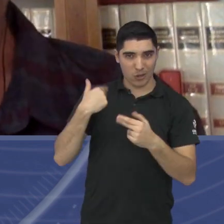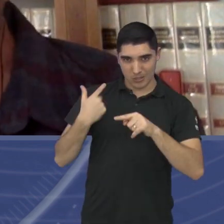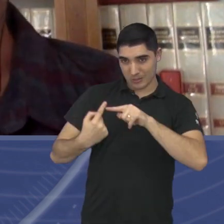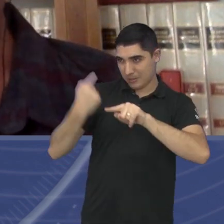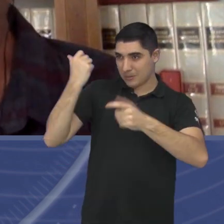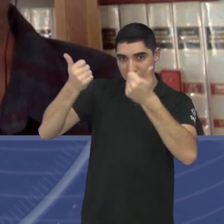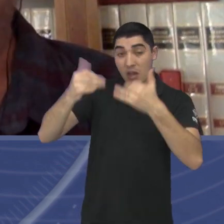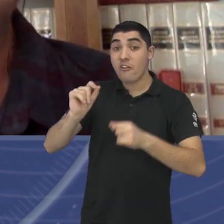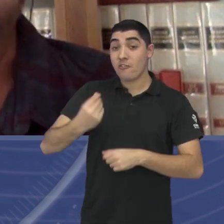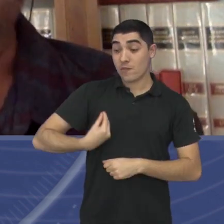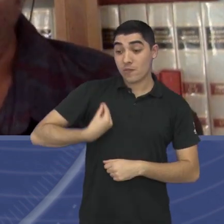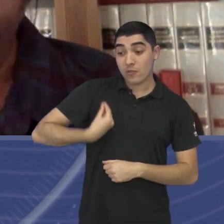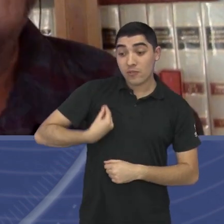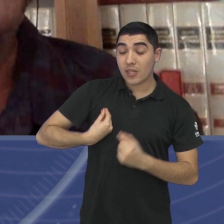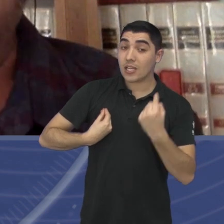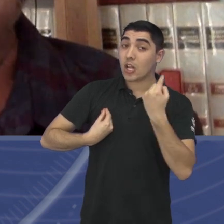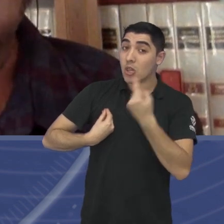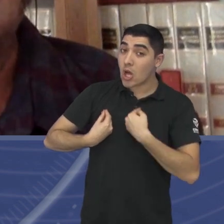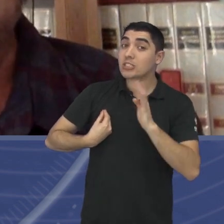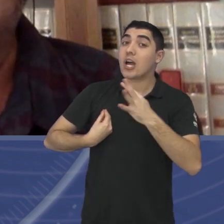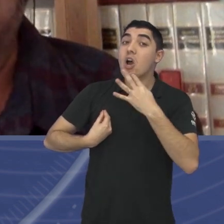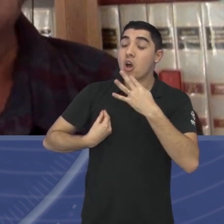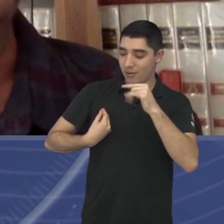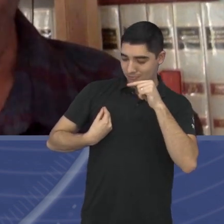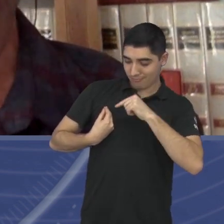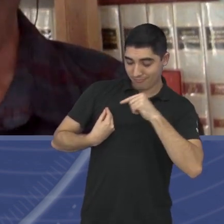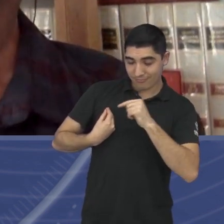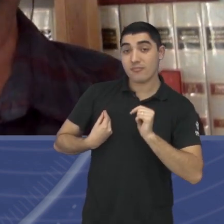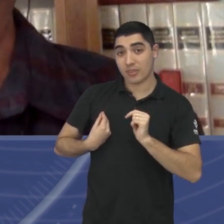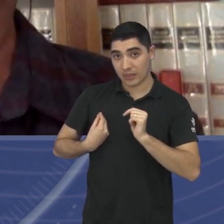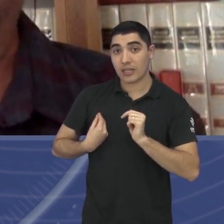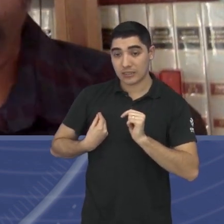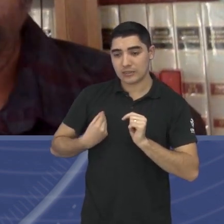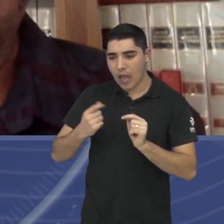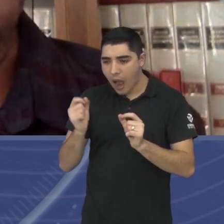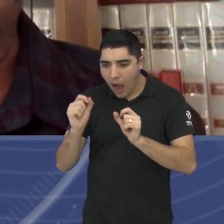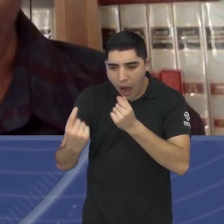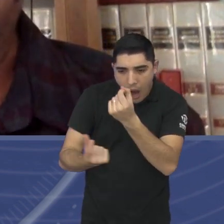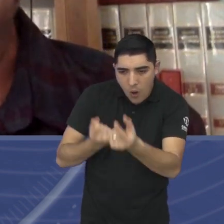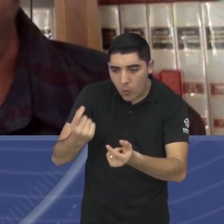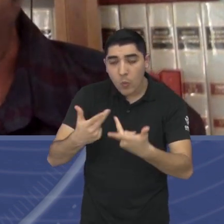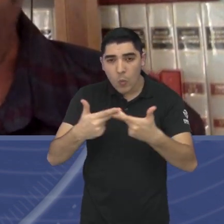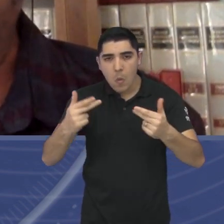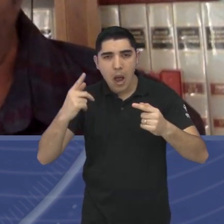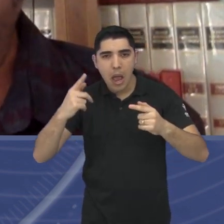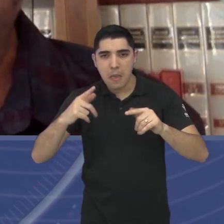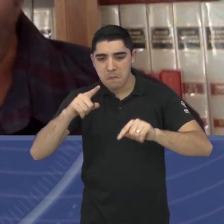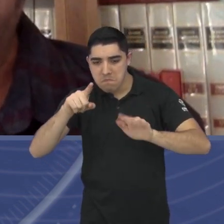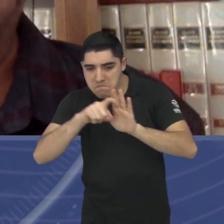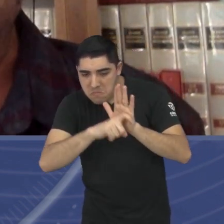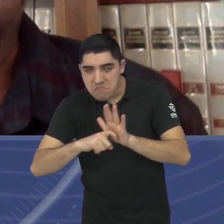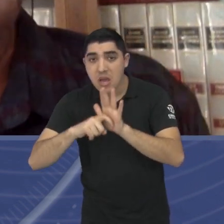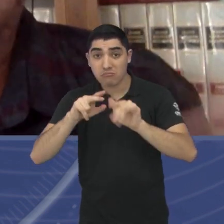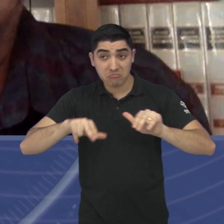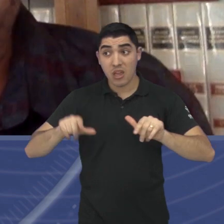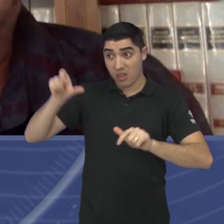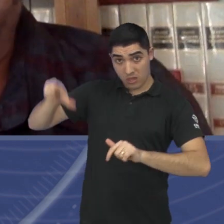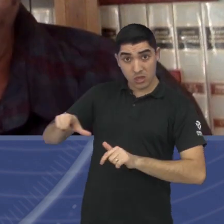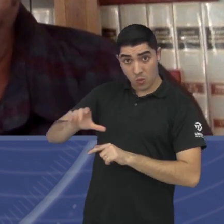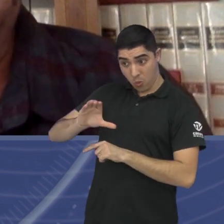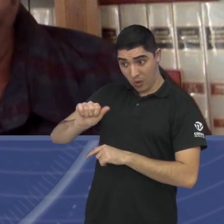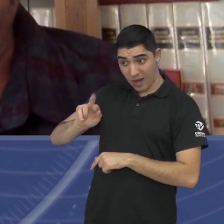falei um momento atrás, né, a vida como a gente conhece, e que o professor Carlos pontuou muito bem, né, pode ser